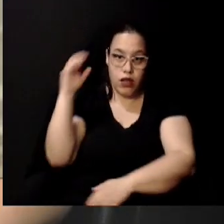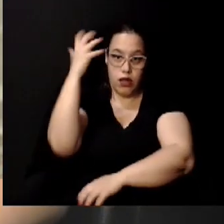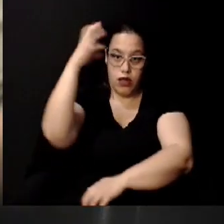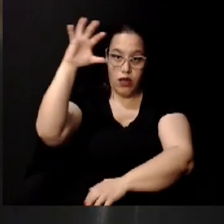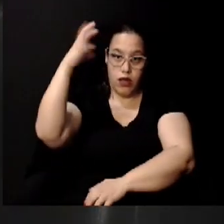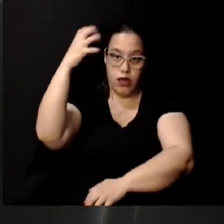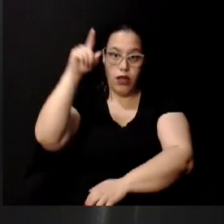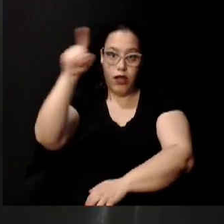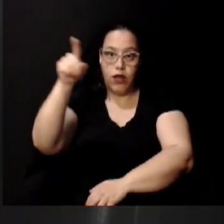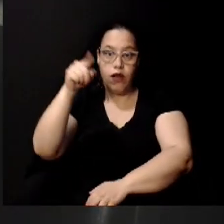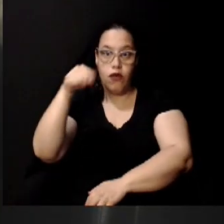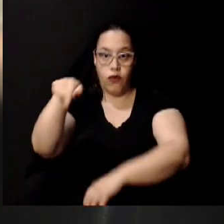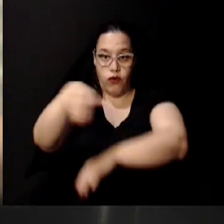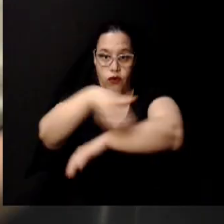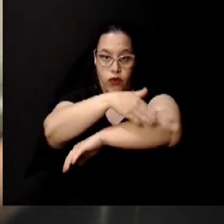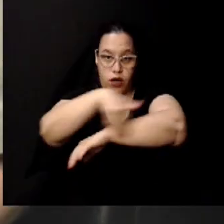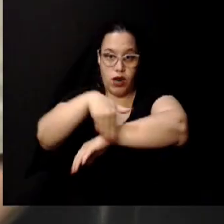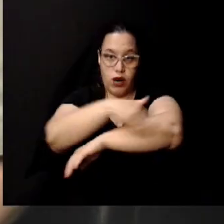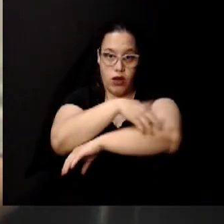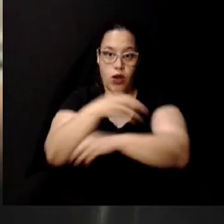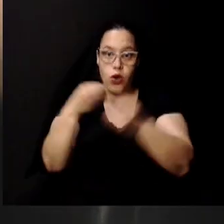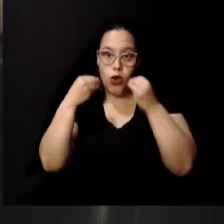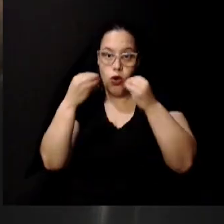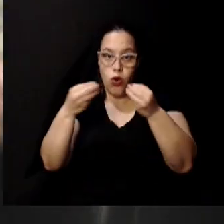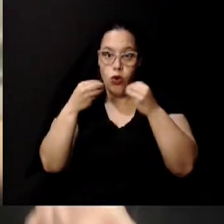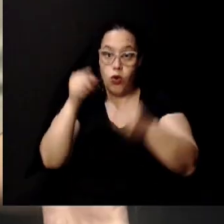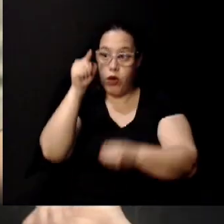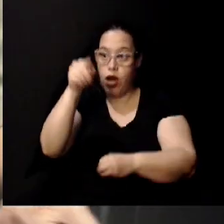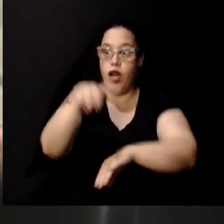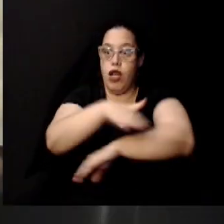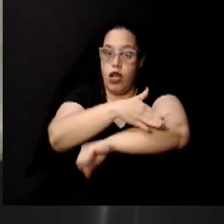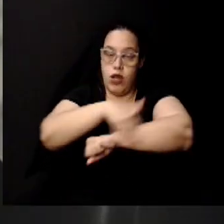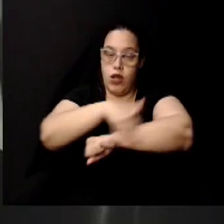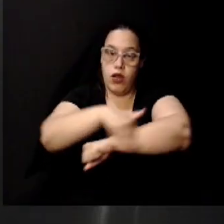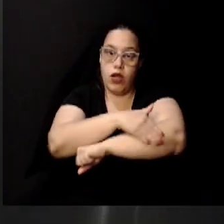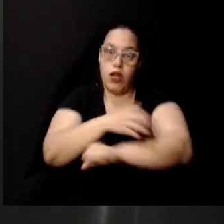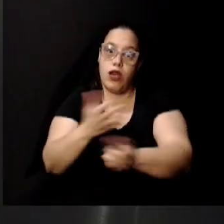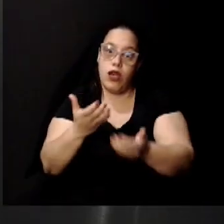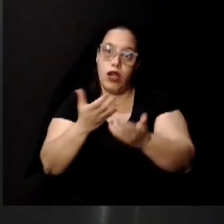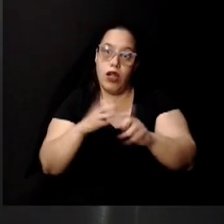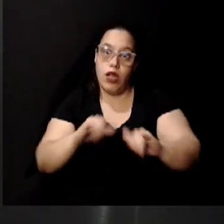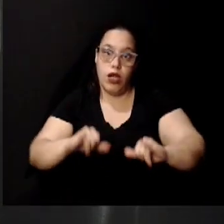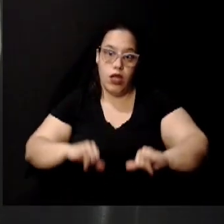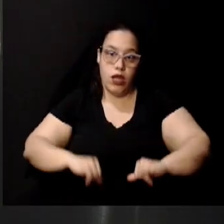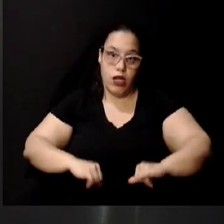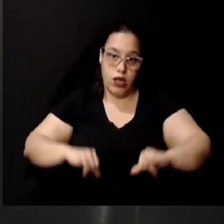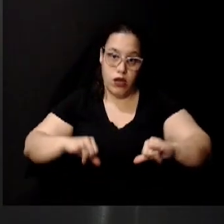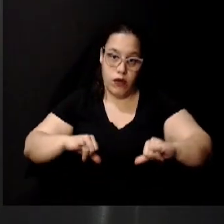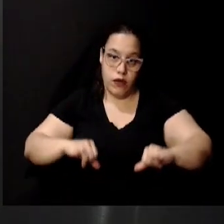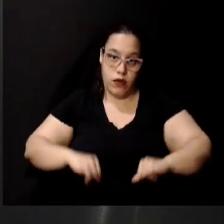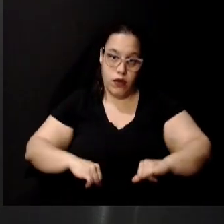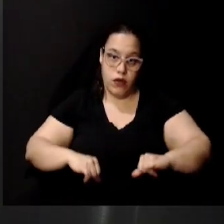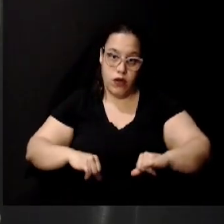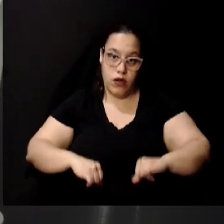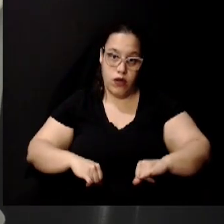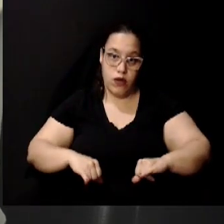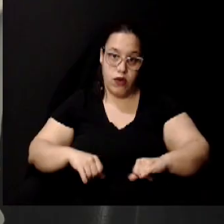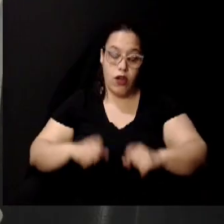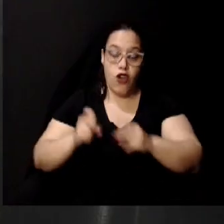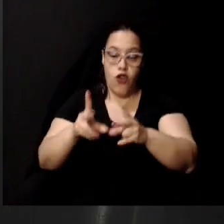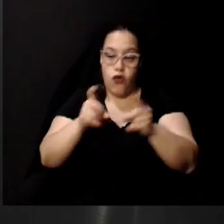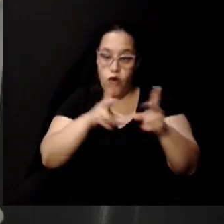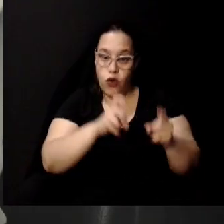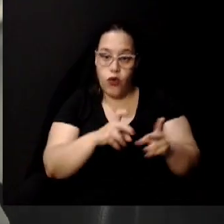fora, pra você ver como é que tá a situação lá fora. Então, quem que acaba sofrendo? Ambulante,